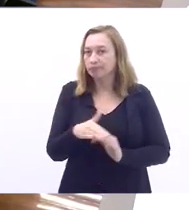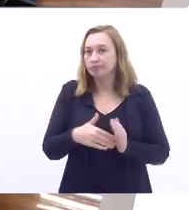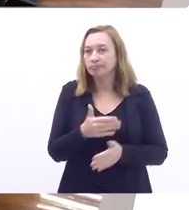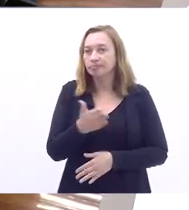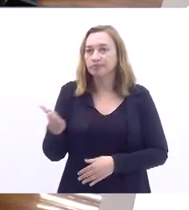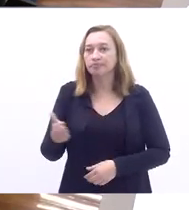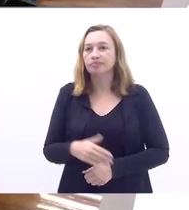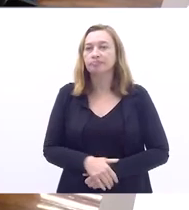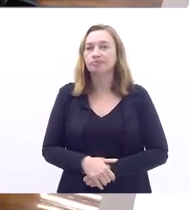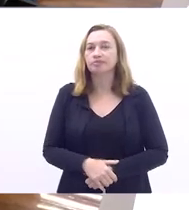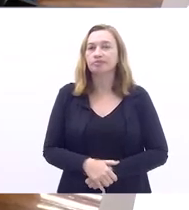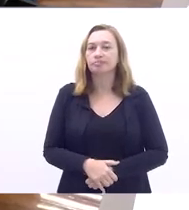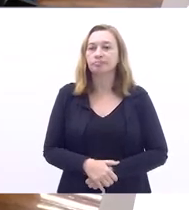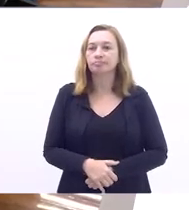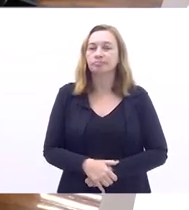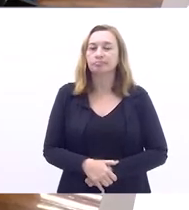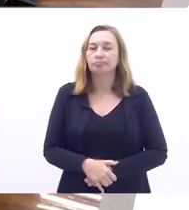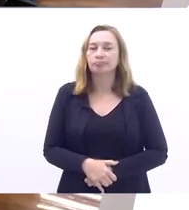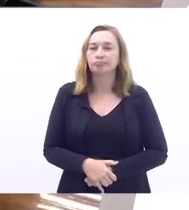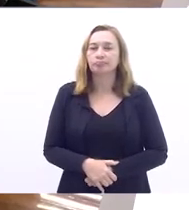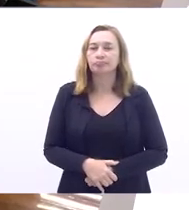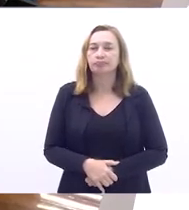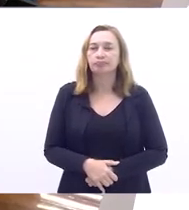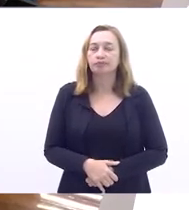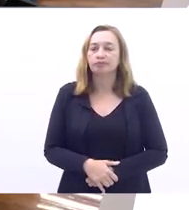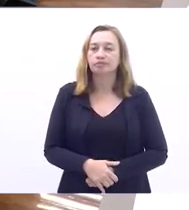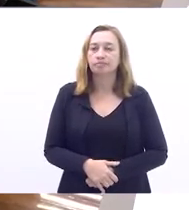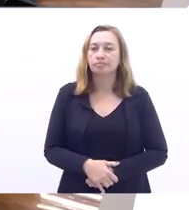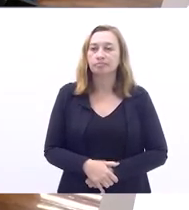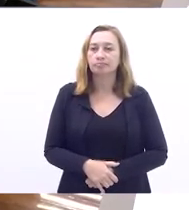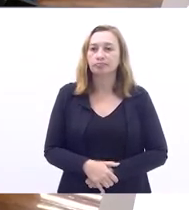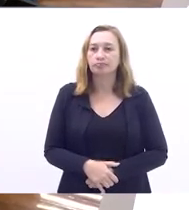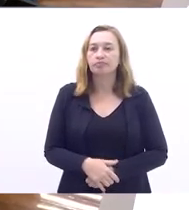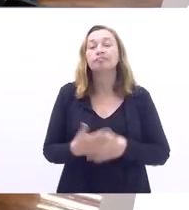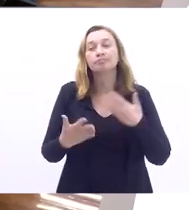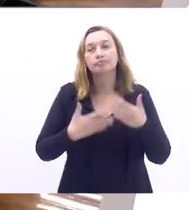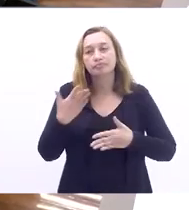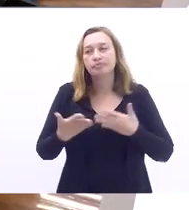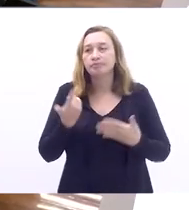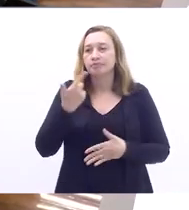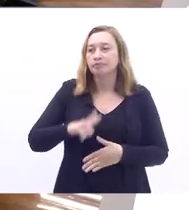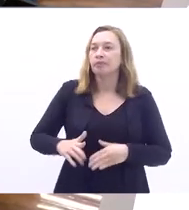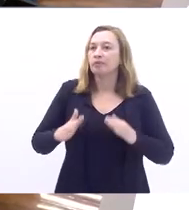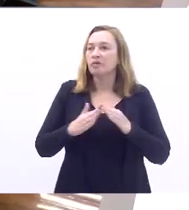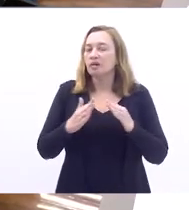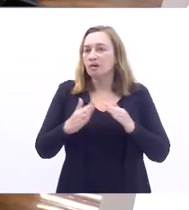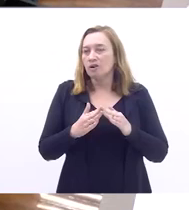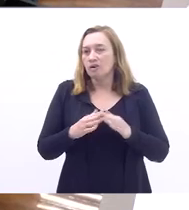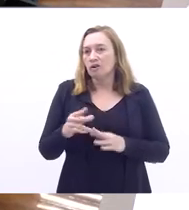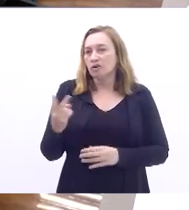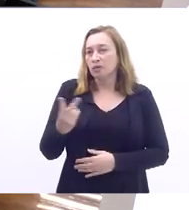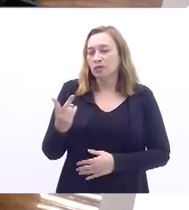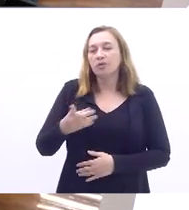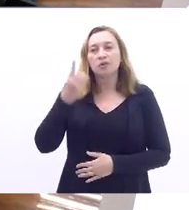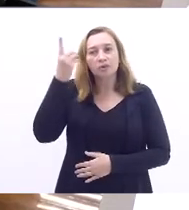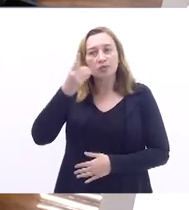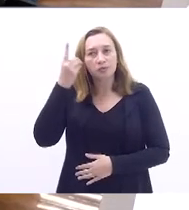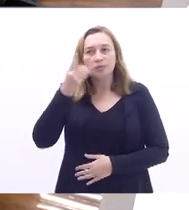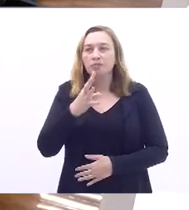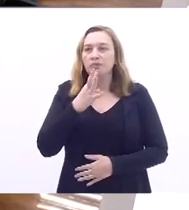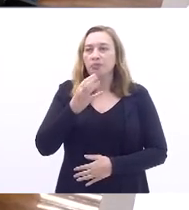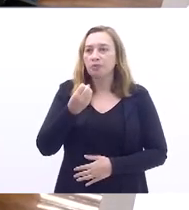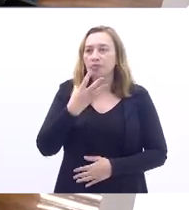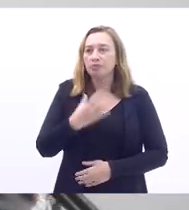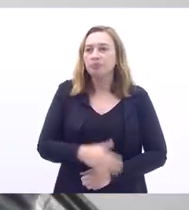todos né cordialmente aí estando alegria estar mais uma vez nessa casa e fazer com os dois deputados tem atuado